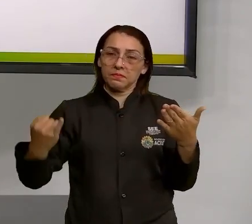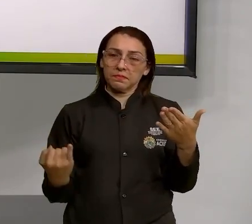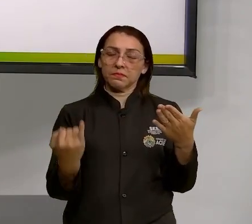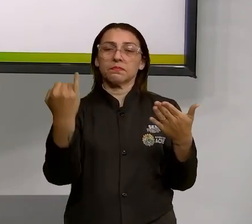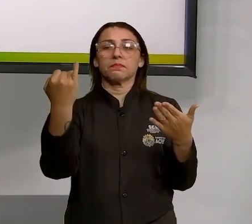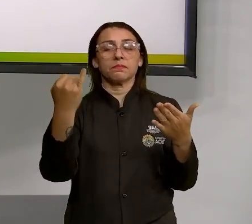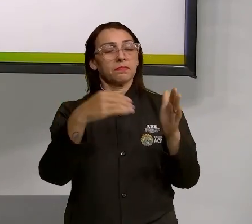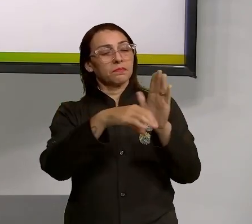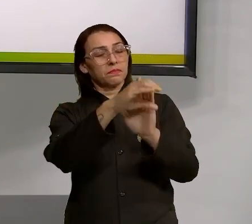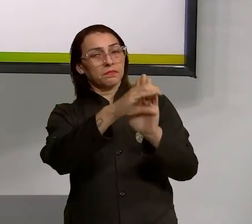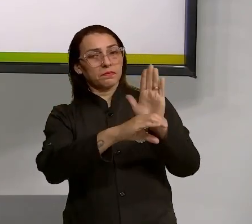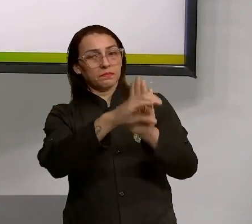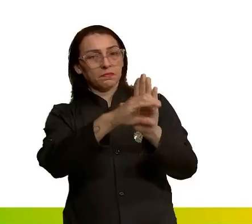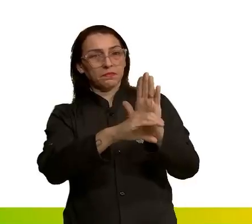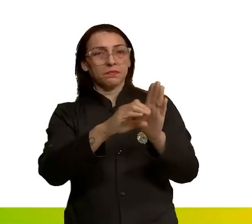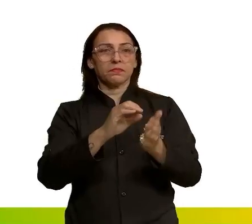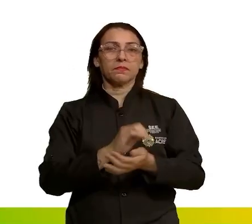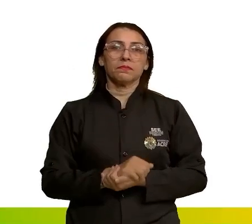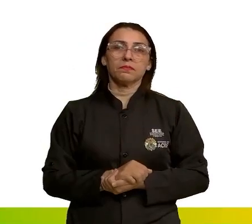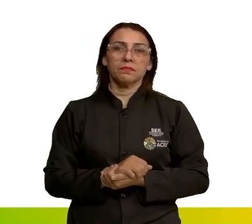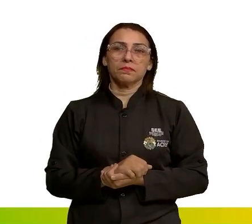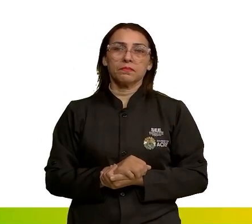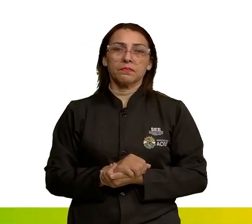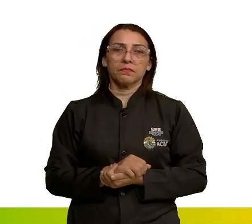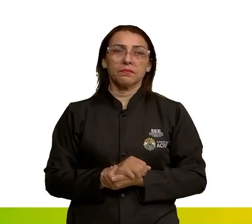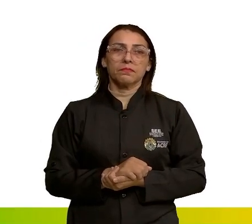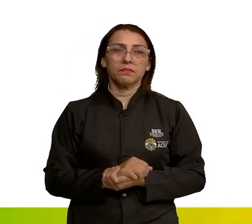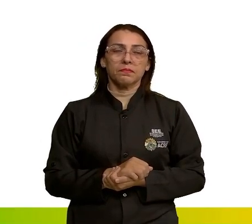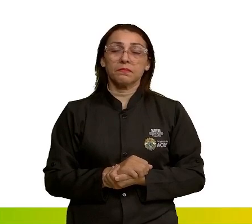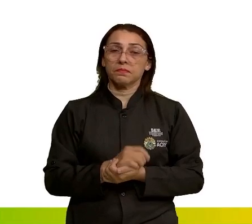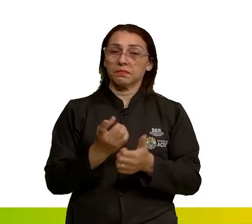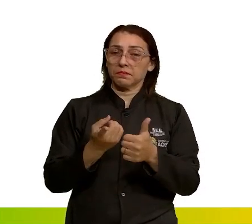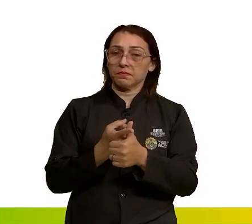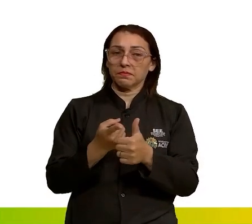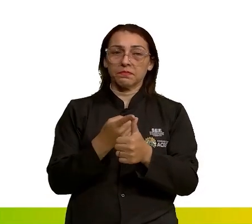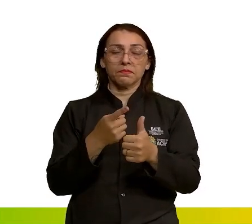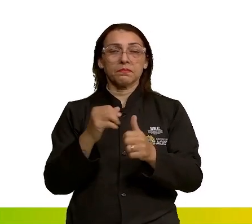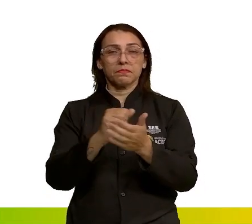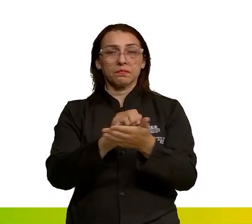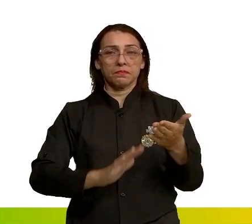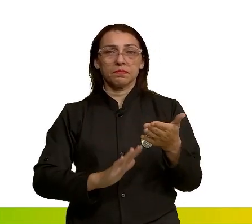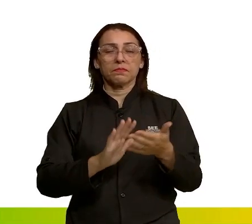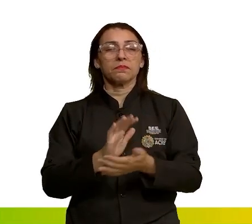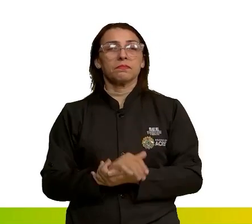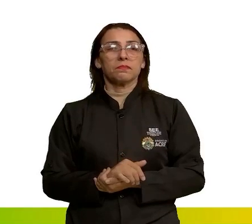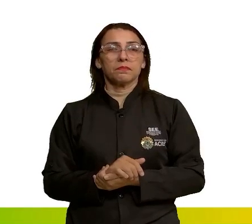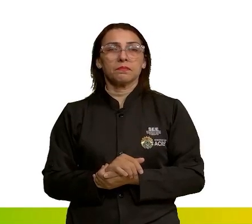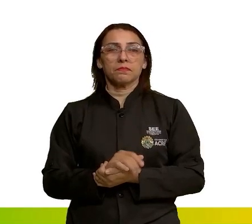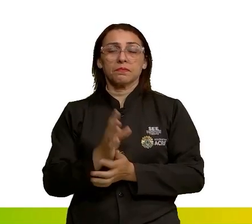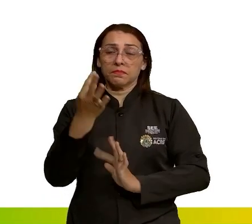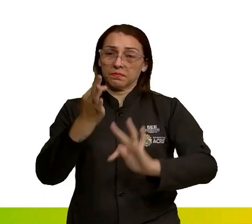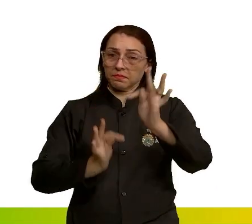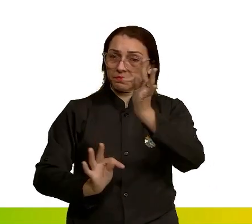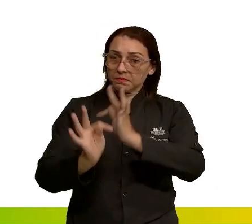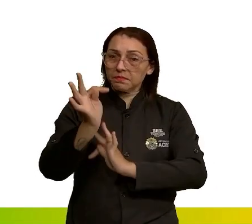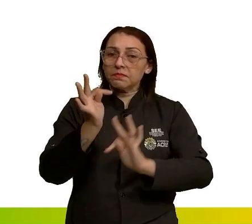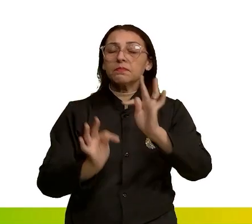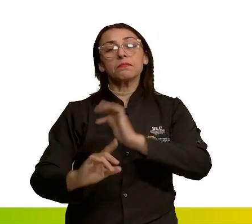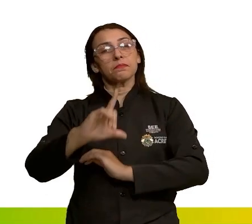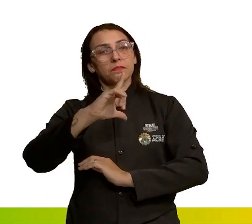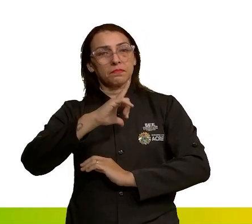esse conteúdo tratado. Então, a primeira atividade, ela diz o seguinte: